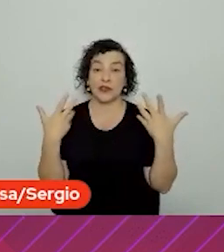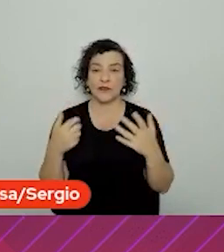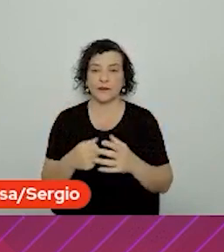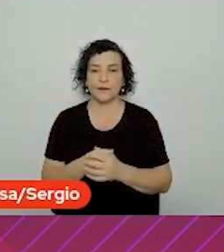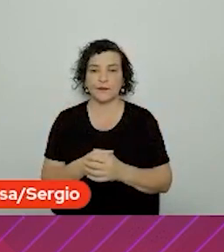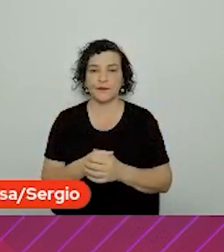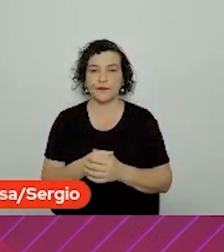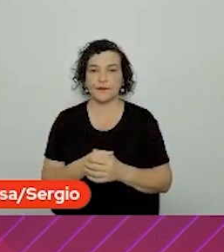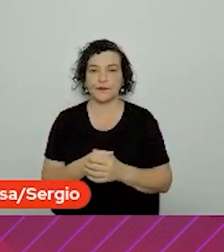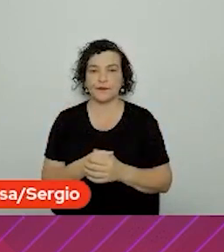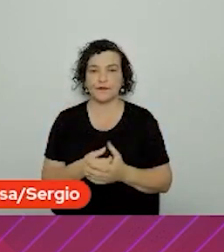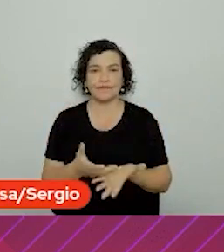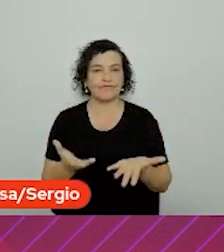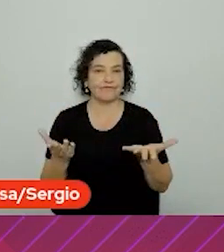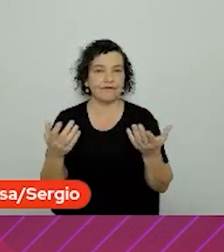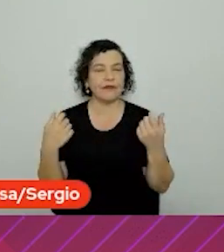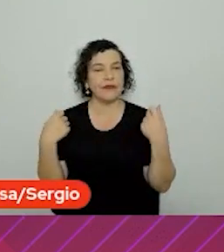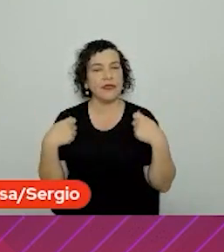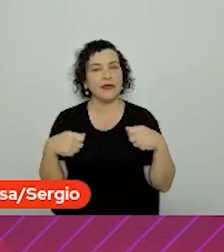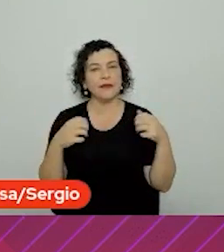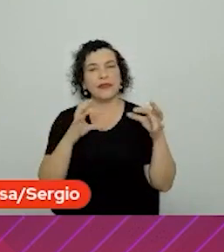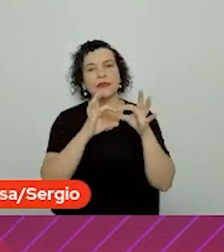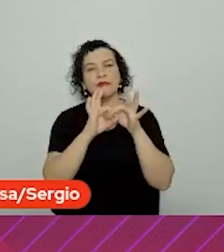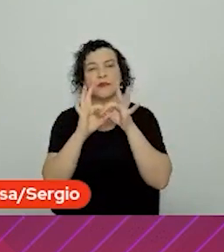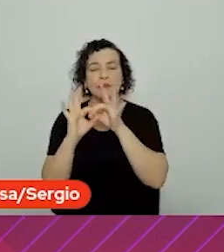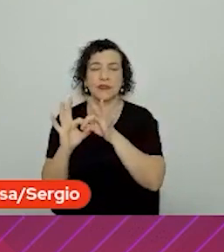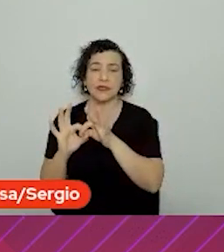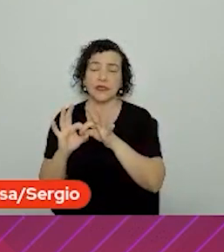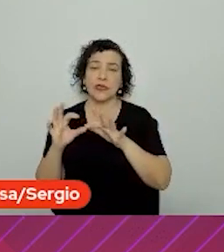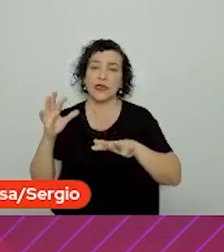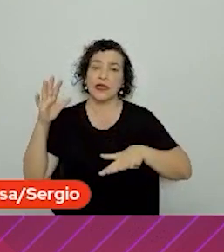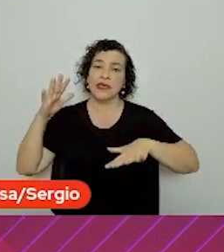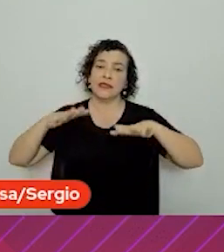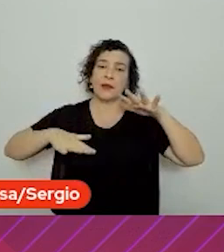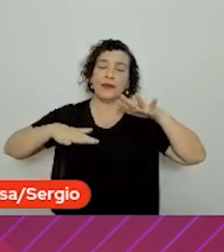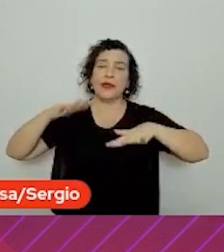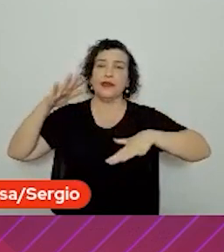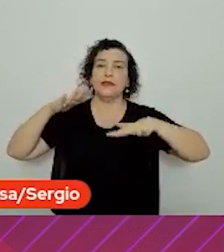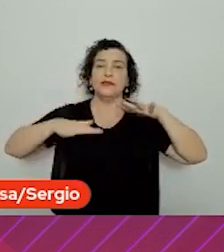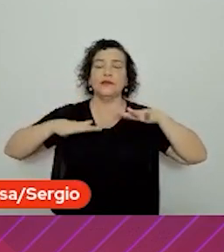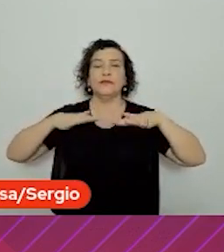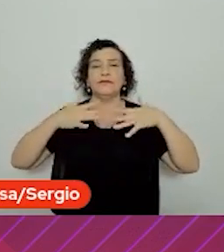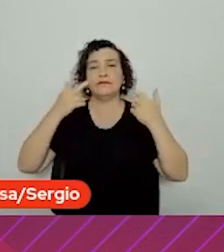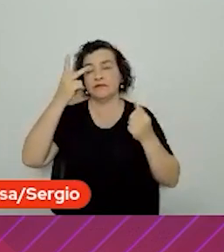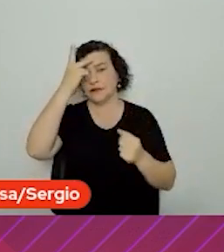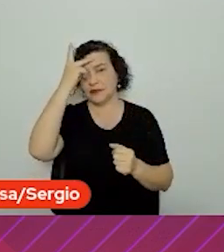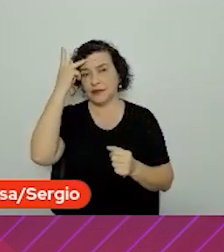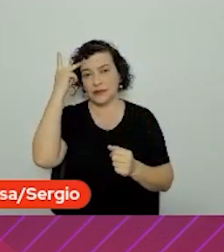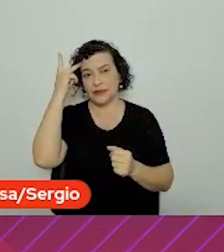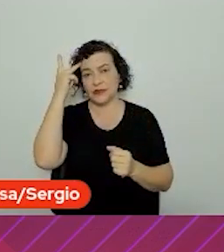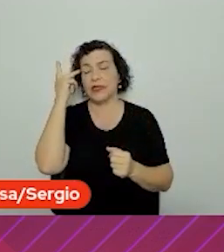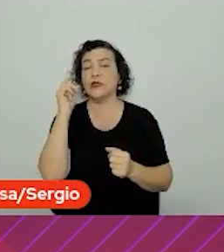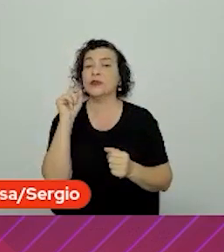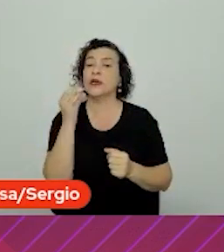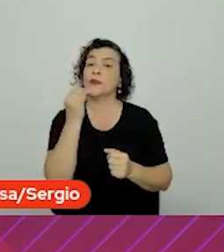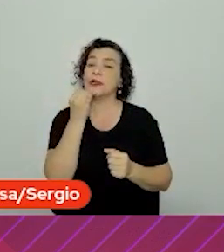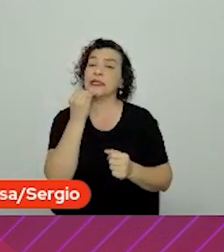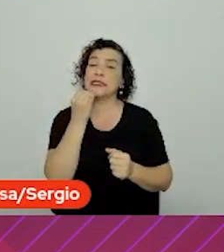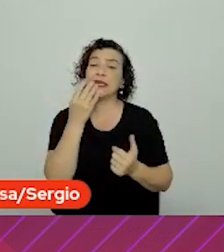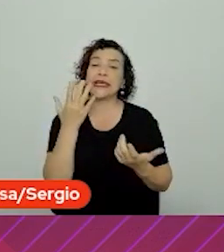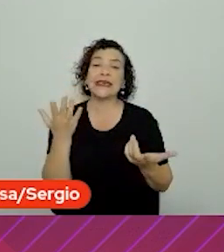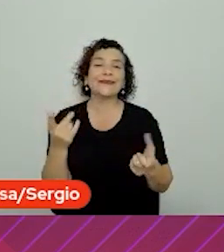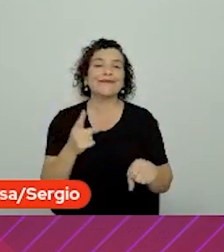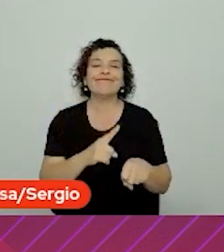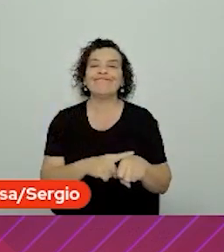Considere o contexto. Cara, nem sempre as pessoas elas vão ter o mesmo nível de conhecimento que você tem. Então, se